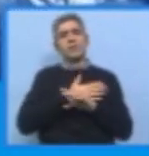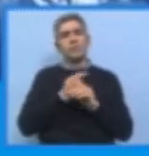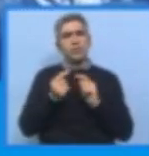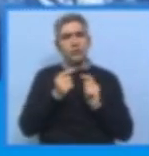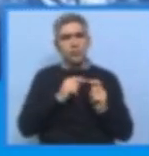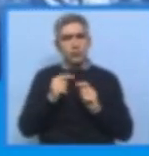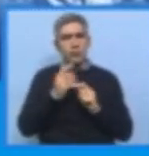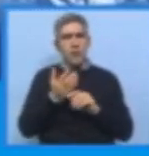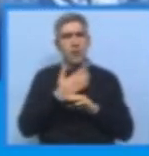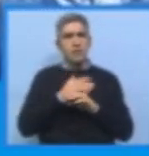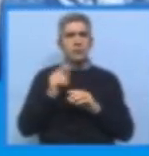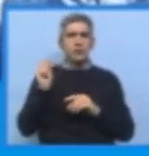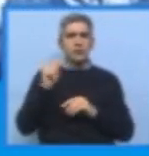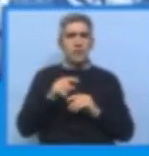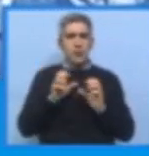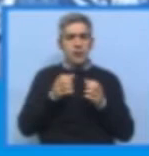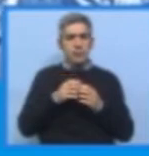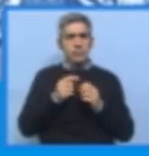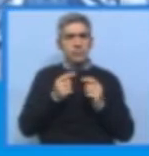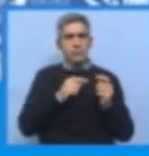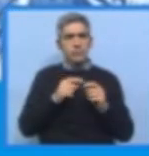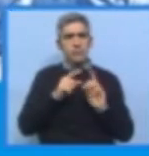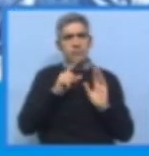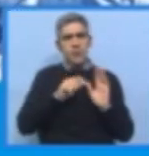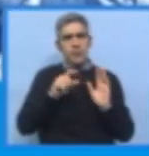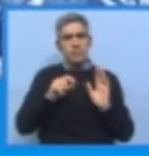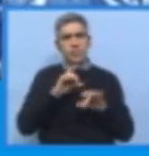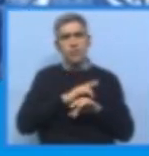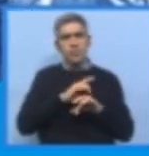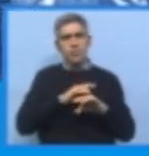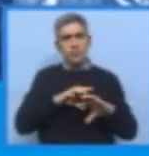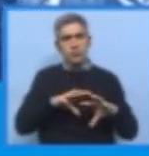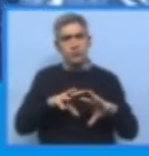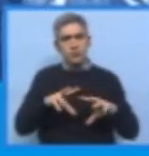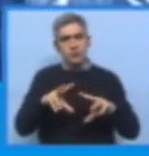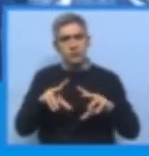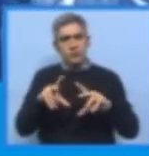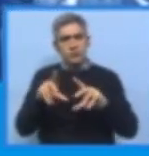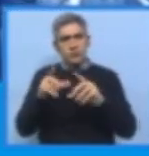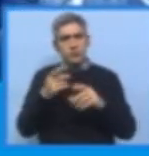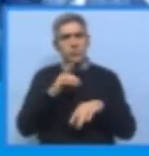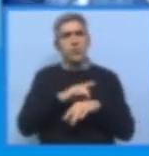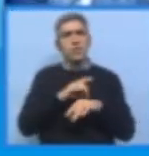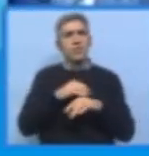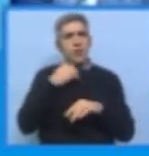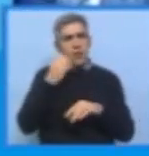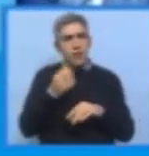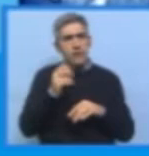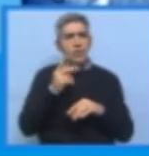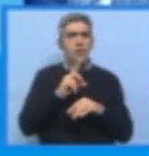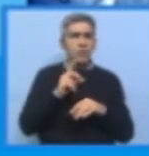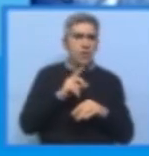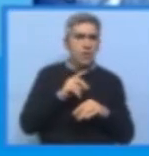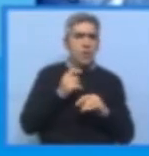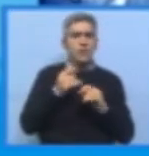antes de chegar à equipa de emergência. Deve ser discutido ao longo dos meses em que a doença crónica se foi manifestando, seja uma doença crónica agudizada ou no seu